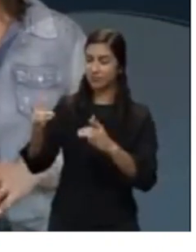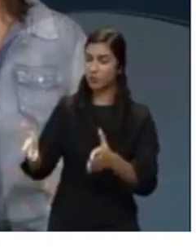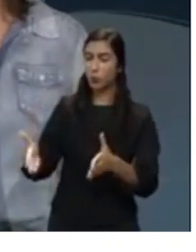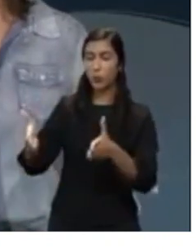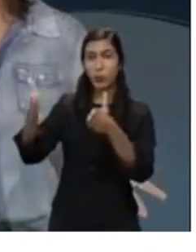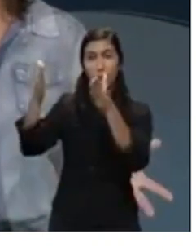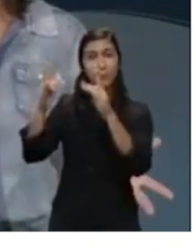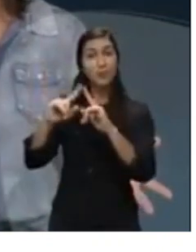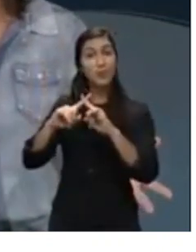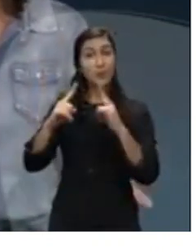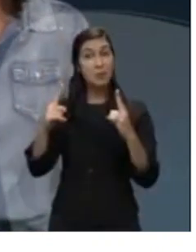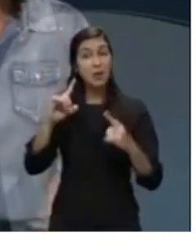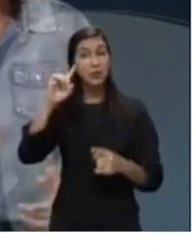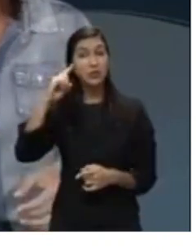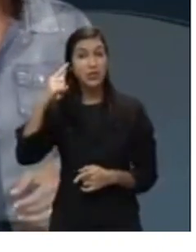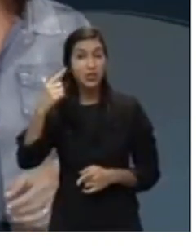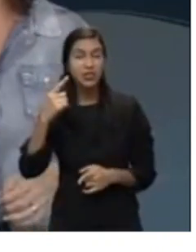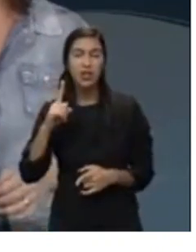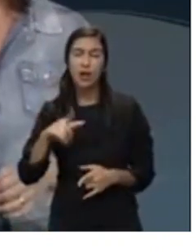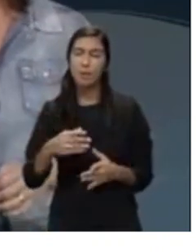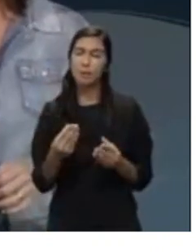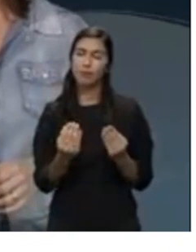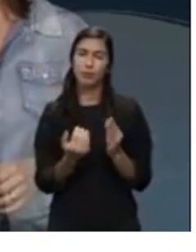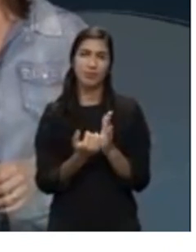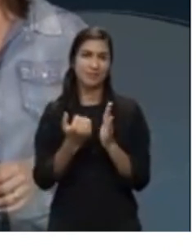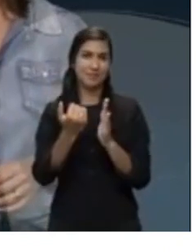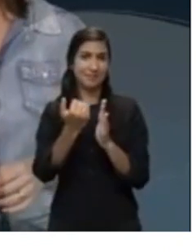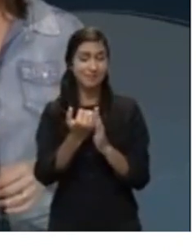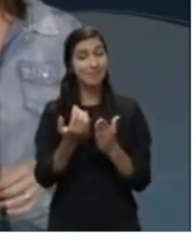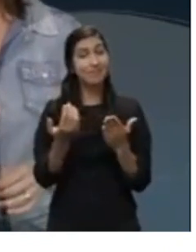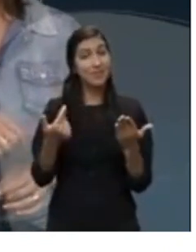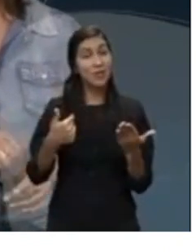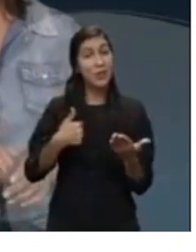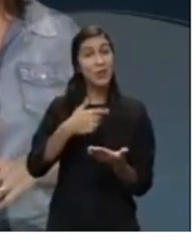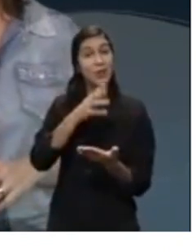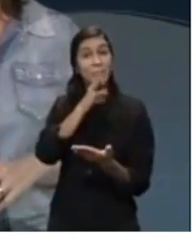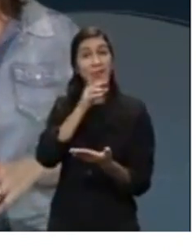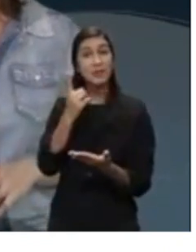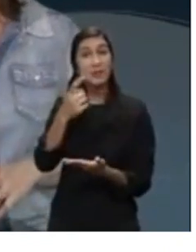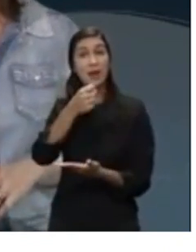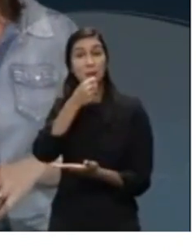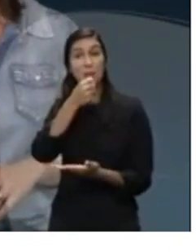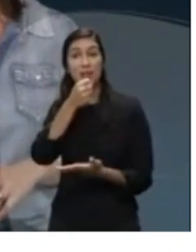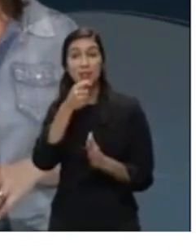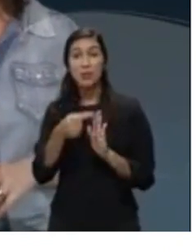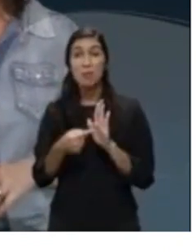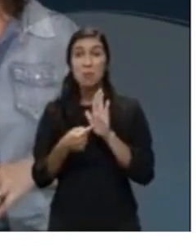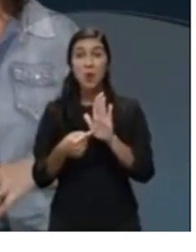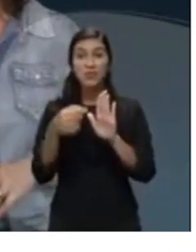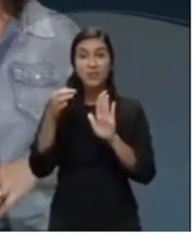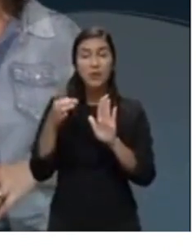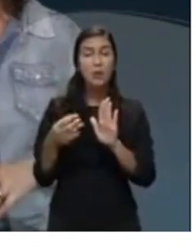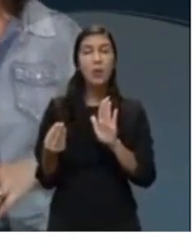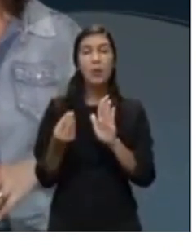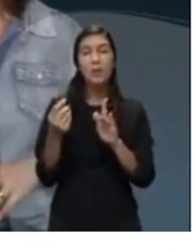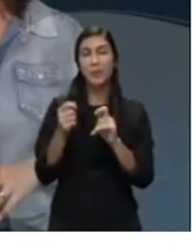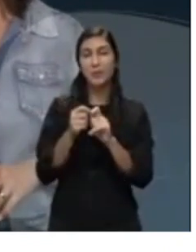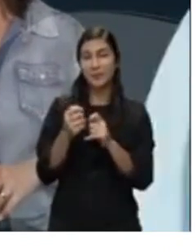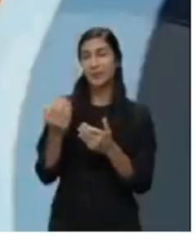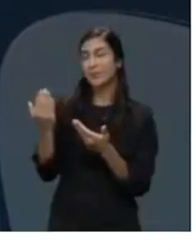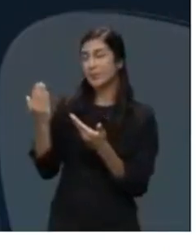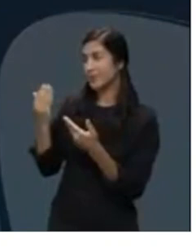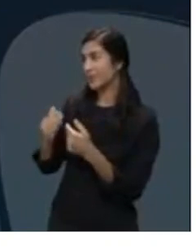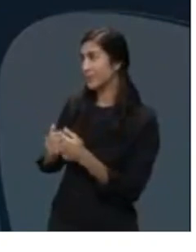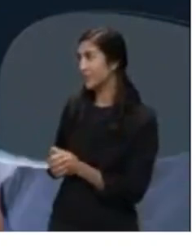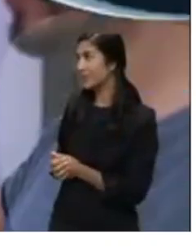né? Mas nosso dia a dia vai muito além. Inclusive, eu conheço uma reportagem que mostra bem como isso funciona. Olha